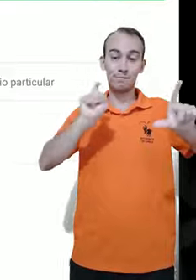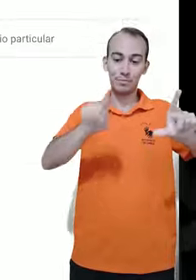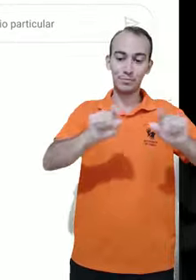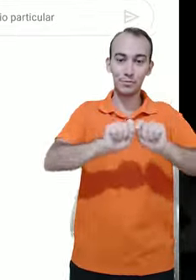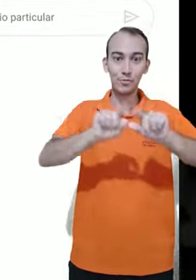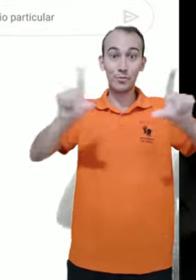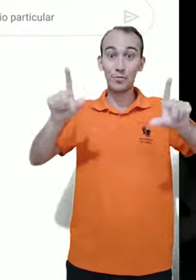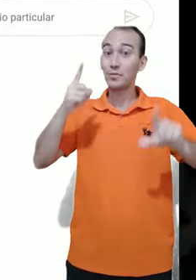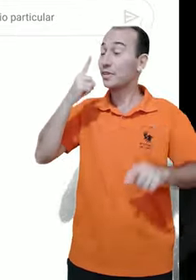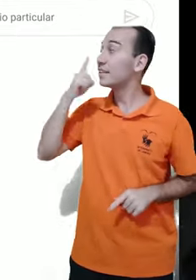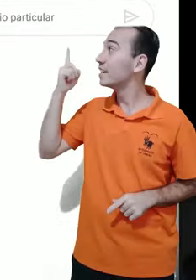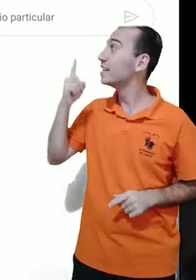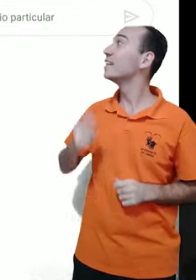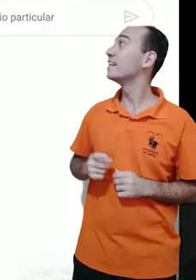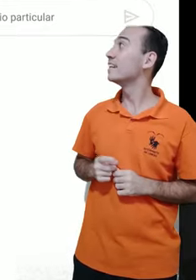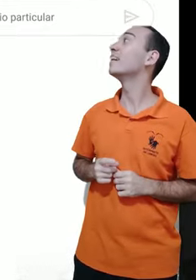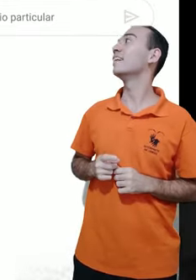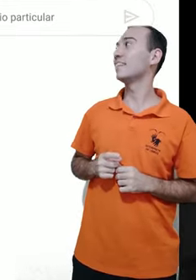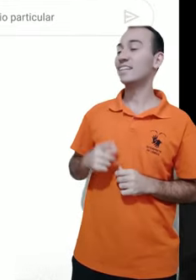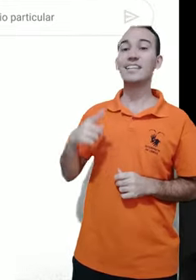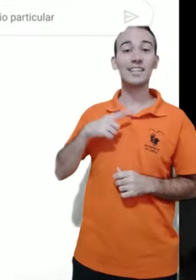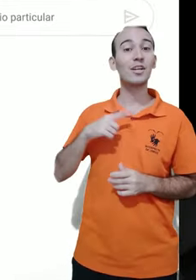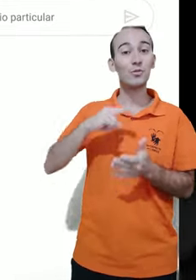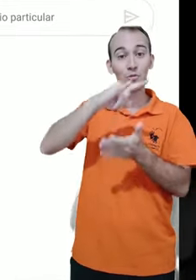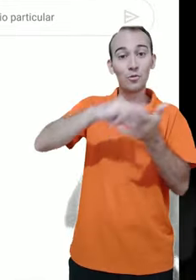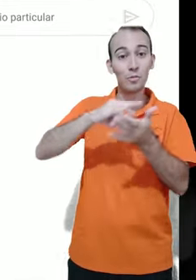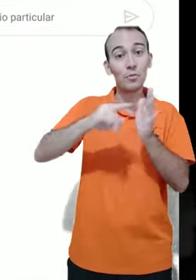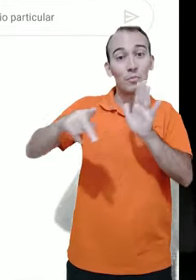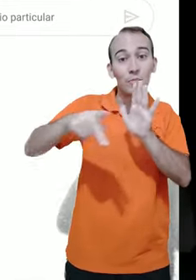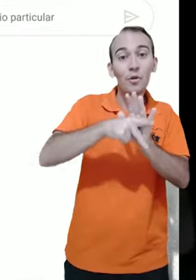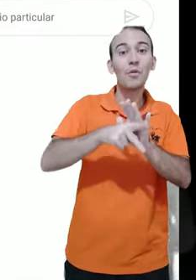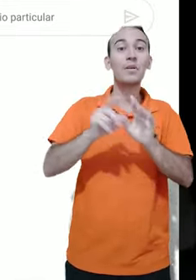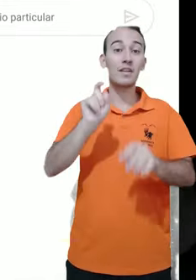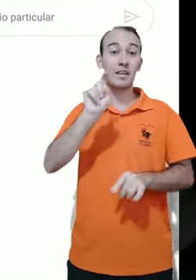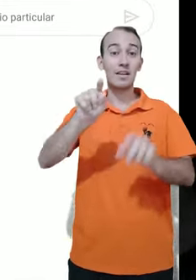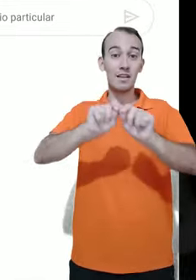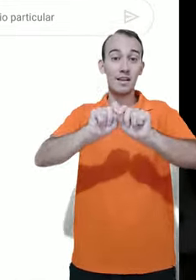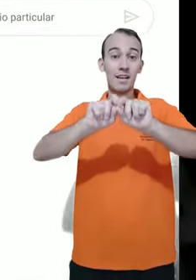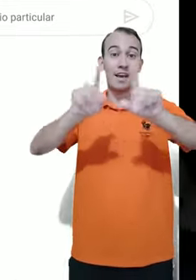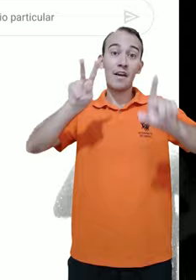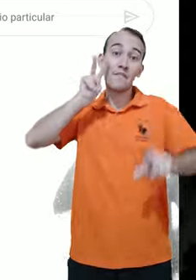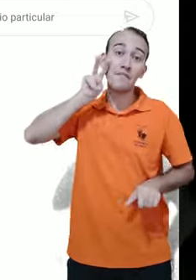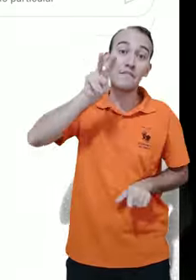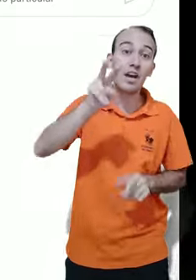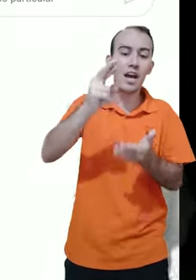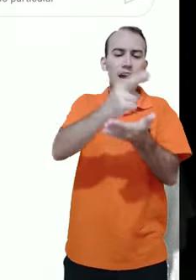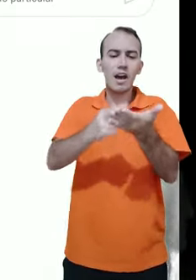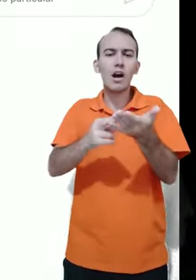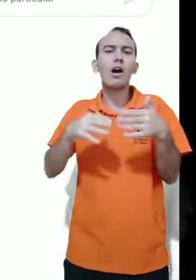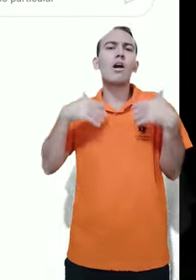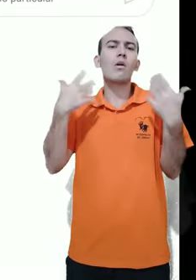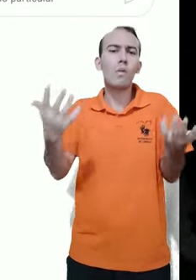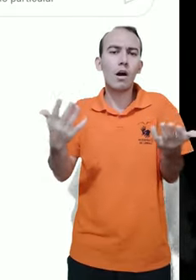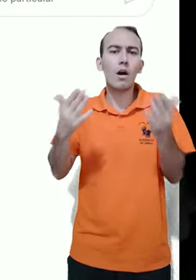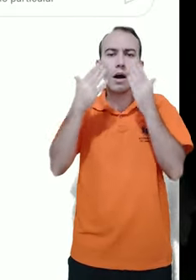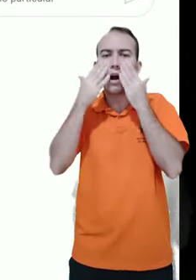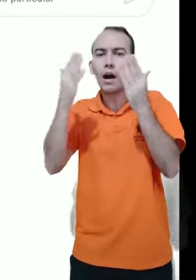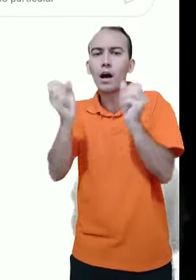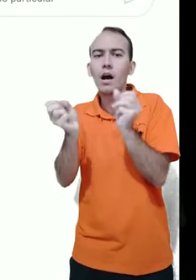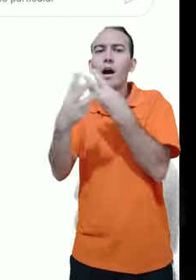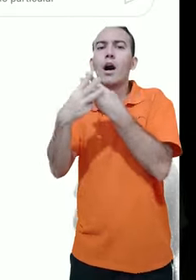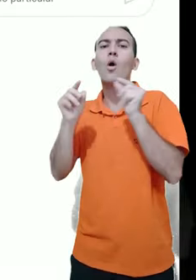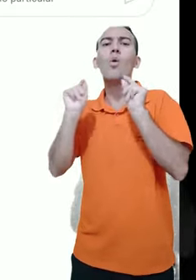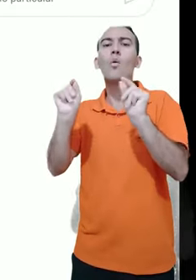abaixo tem um documento de texto para a realização do relatório e uma apresentação da Google para o trabalho e para realizar a